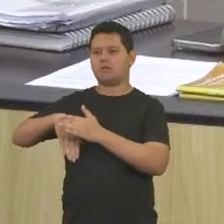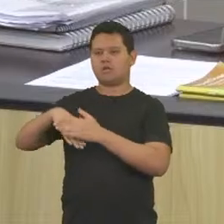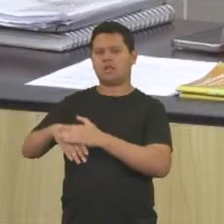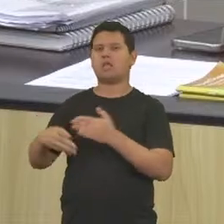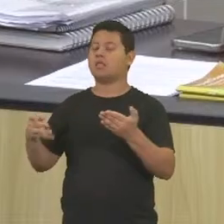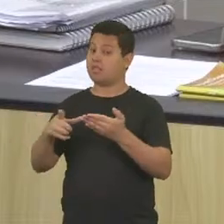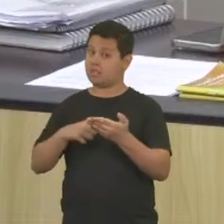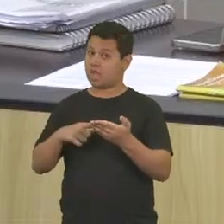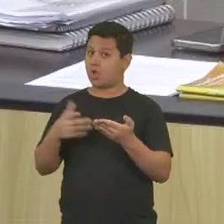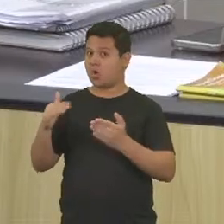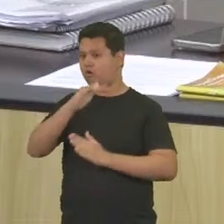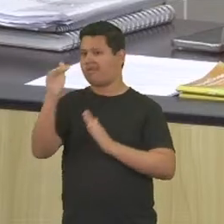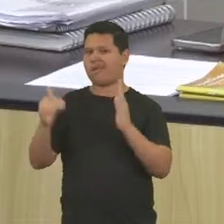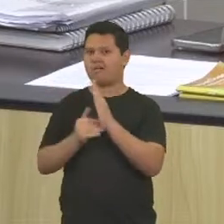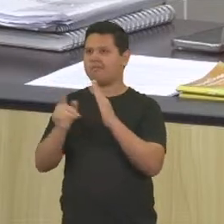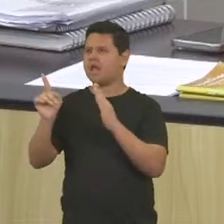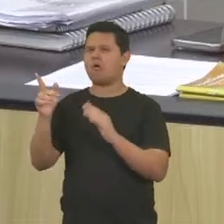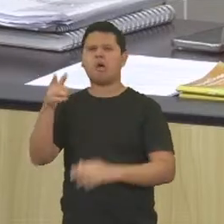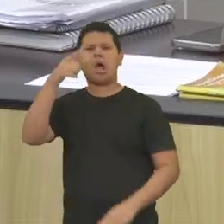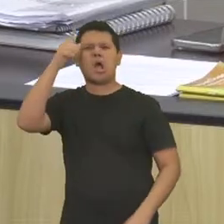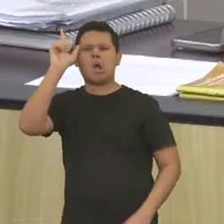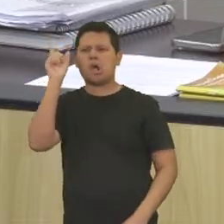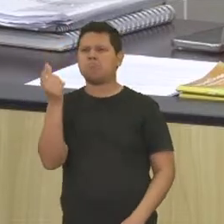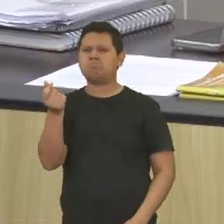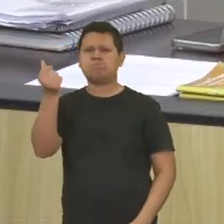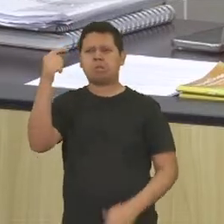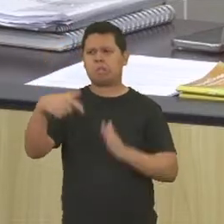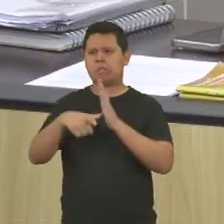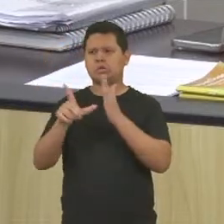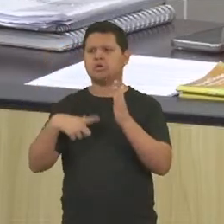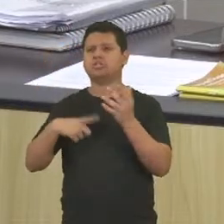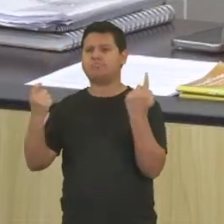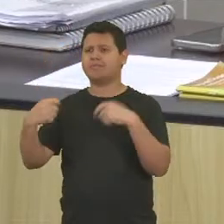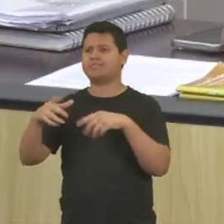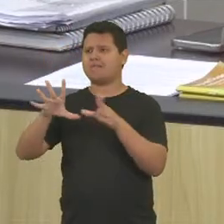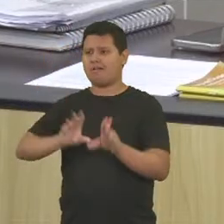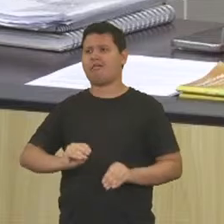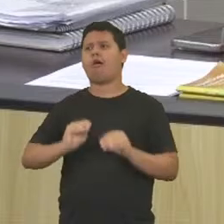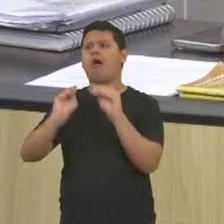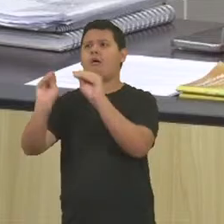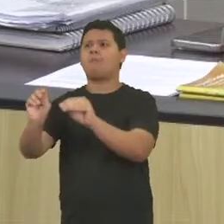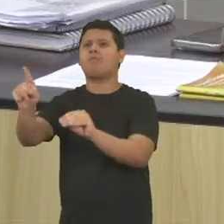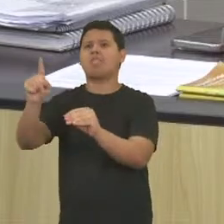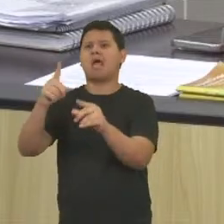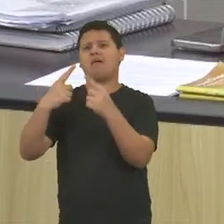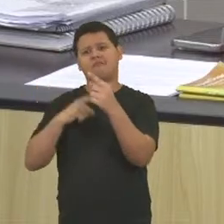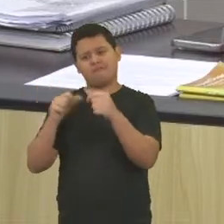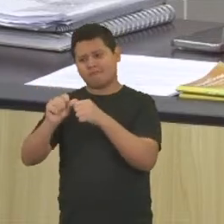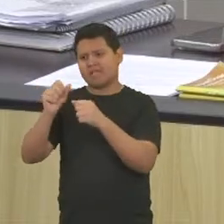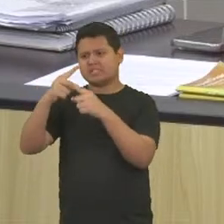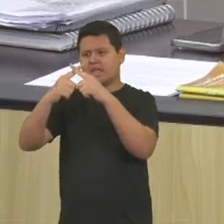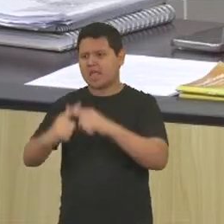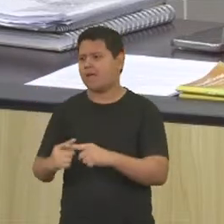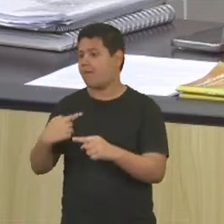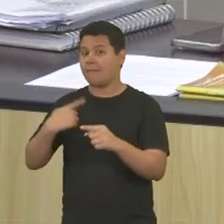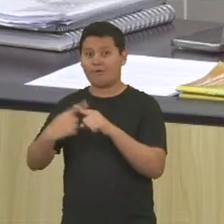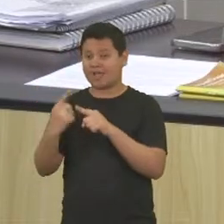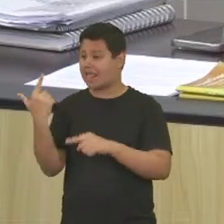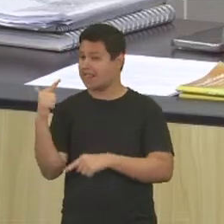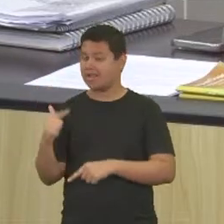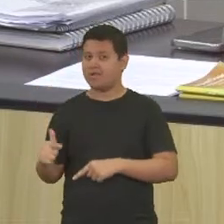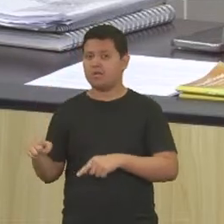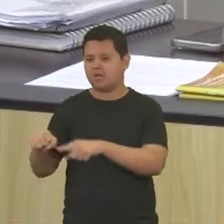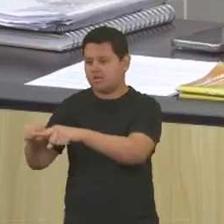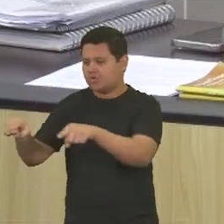atrás, a final tinha que ser levada para as cidades vizinhas, porque nós não tínhamos campos para poder levar a